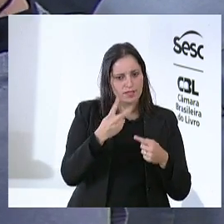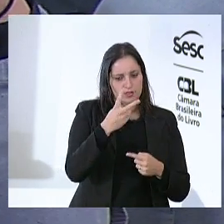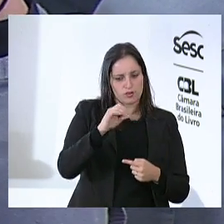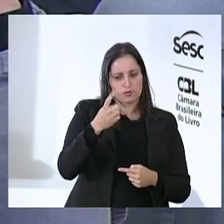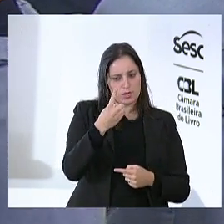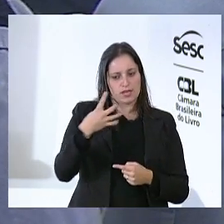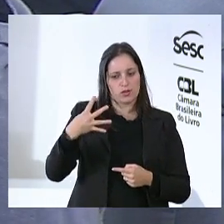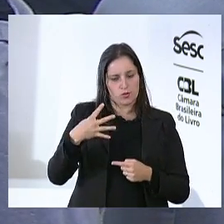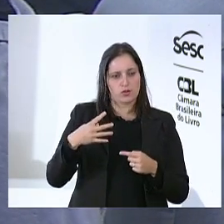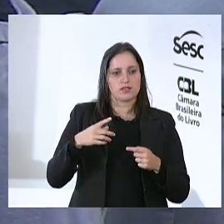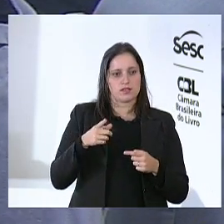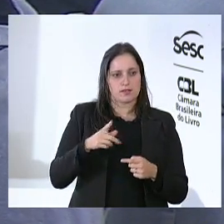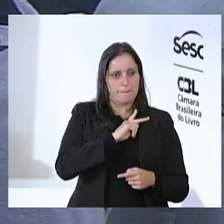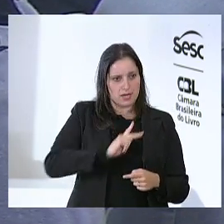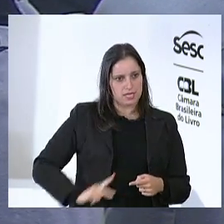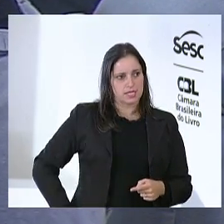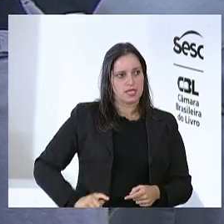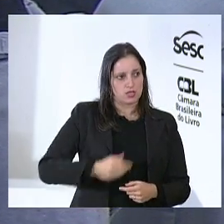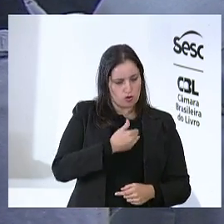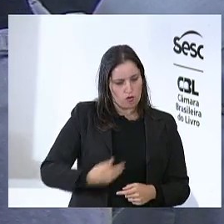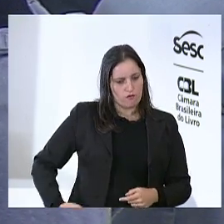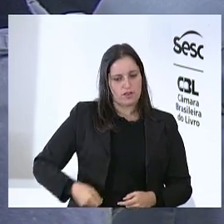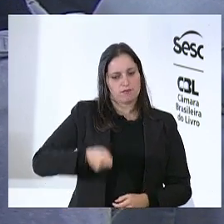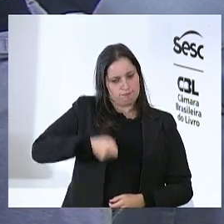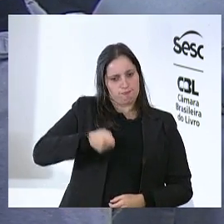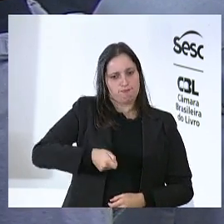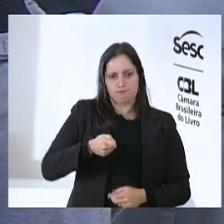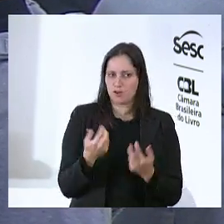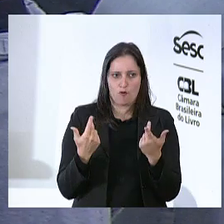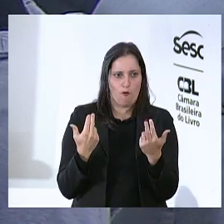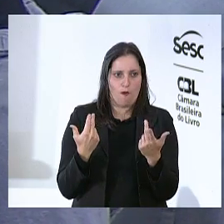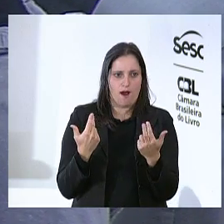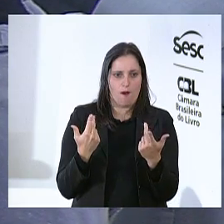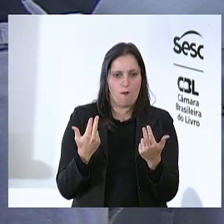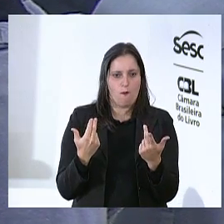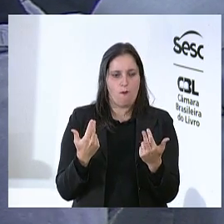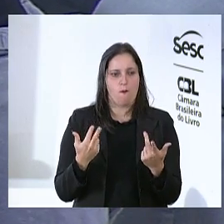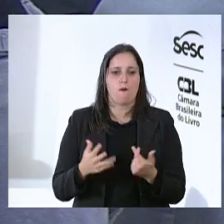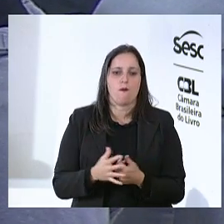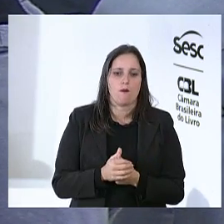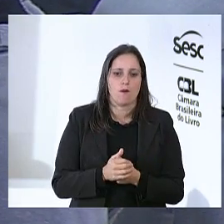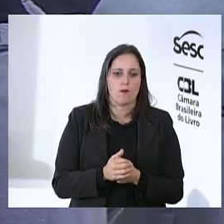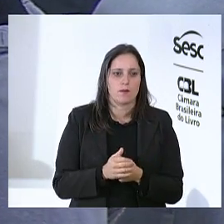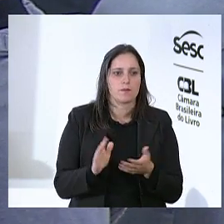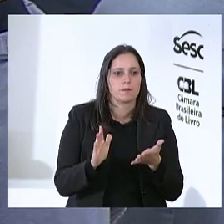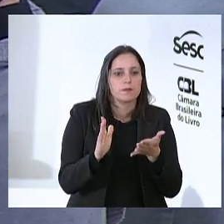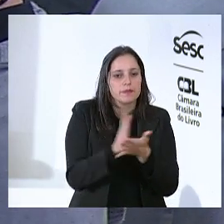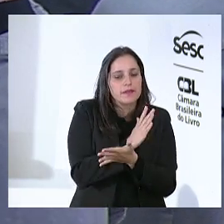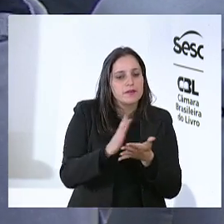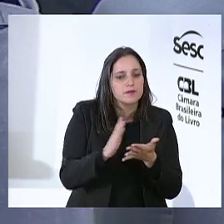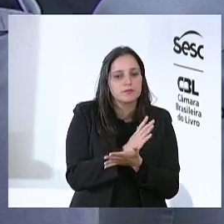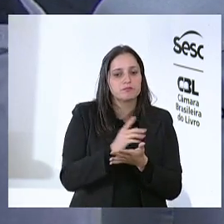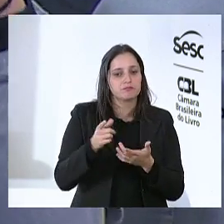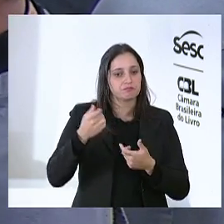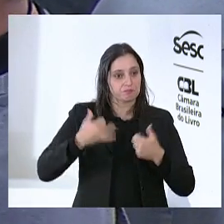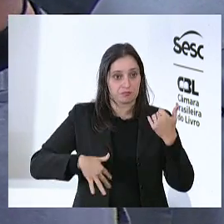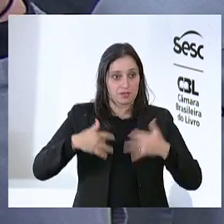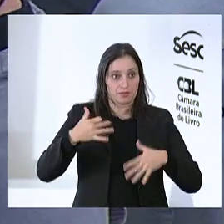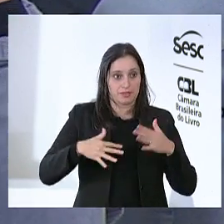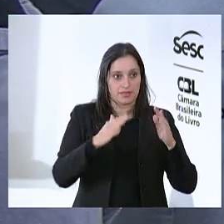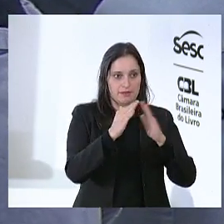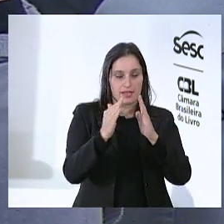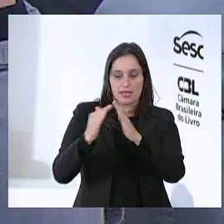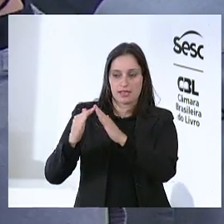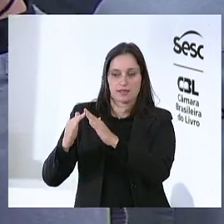ditadura, estava falando daquilo ali. E também dos moradores, alguns que a gente falou, diziam assim, não, mas tem tanta coisa importante para a